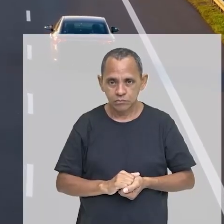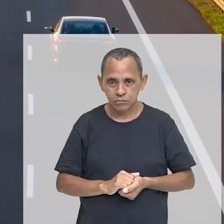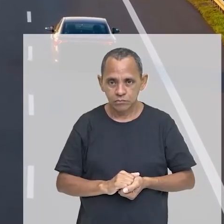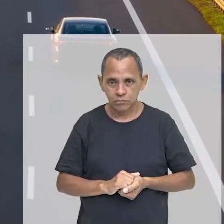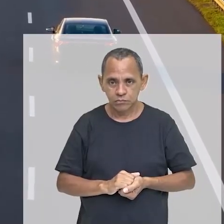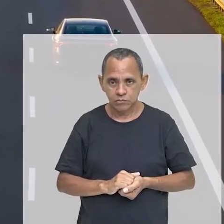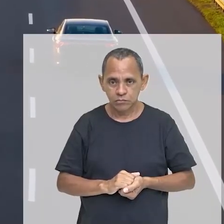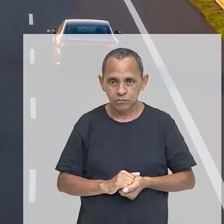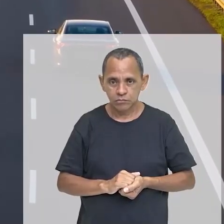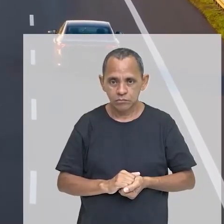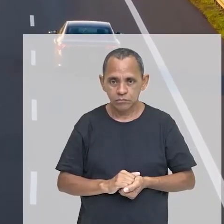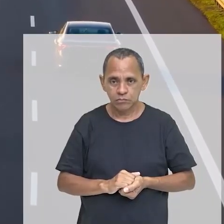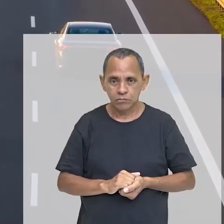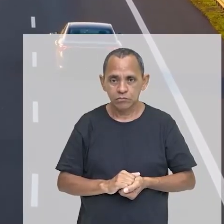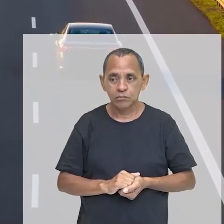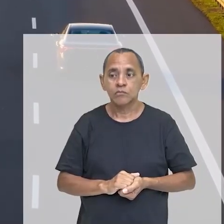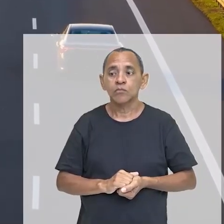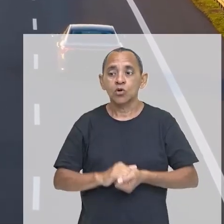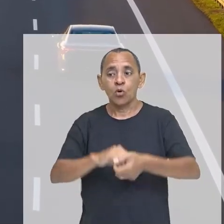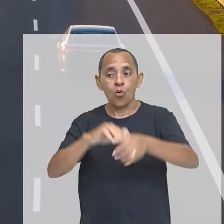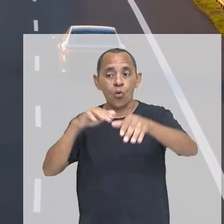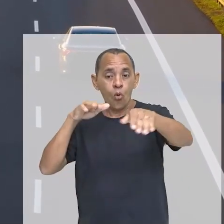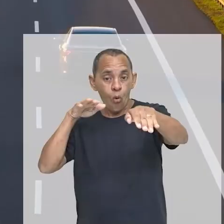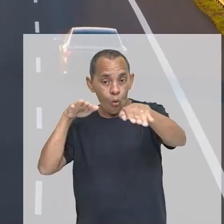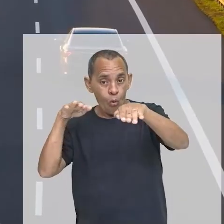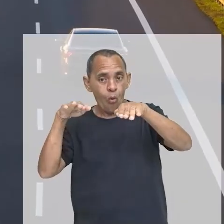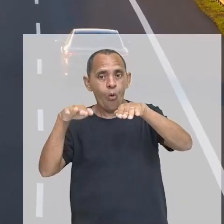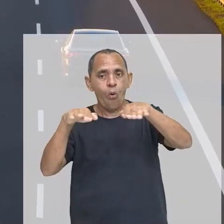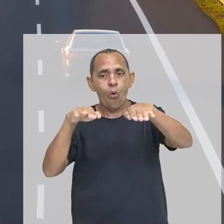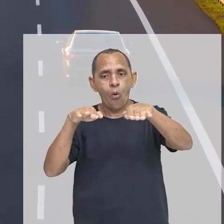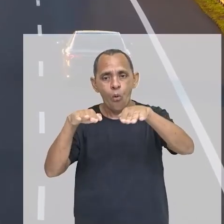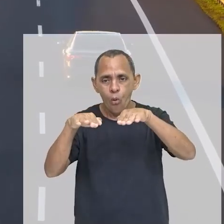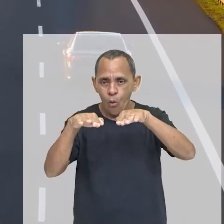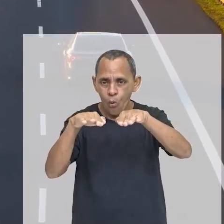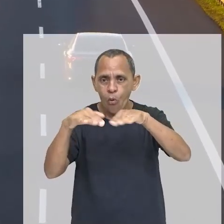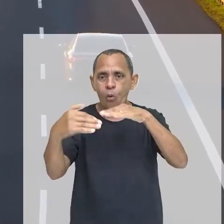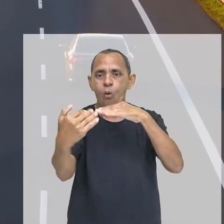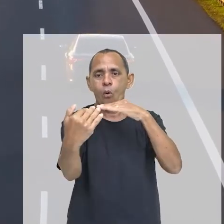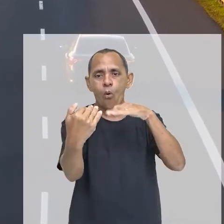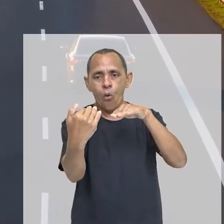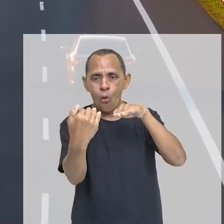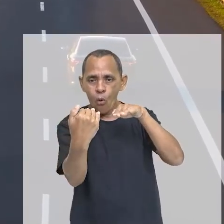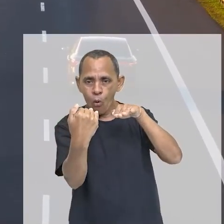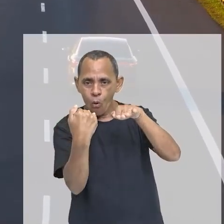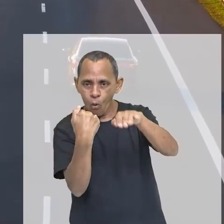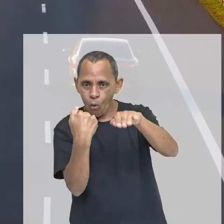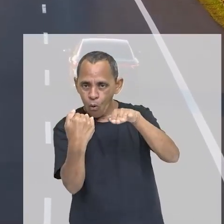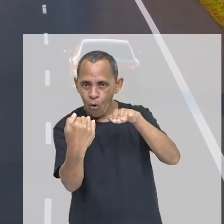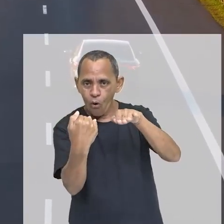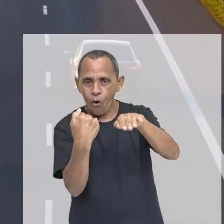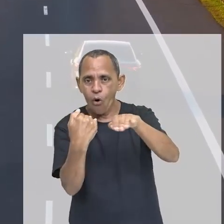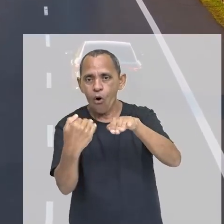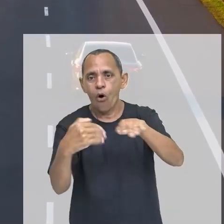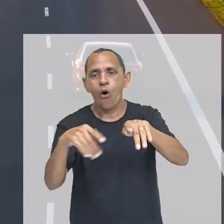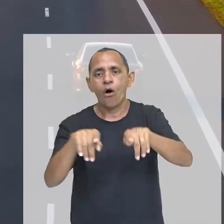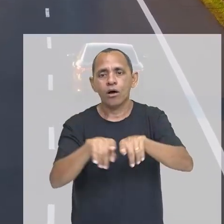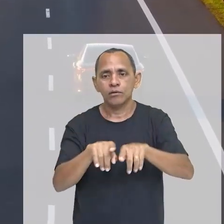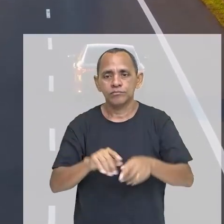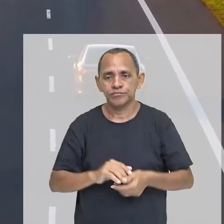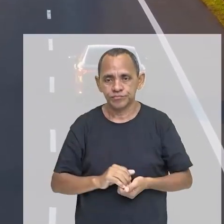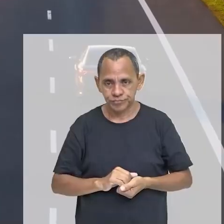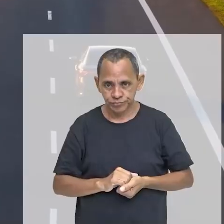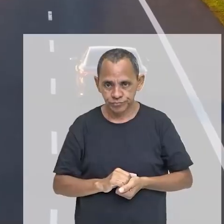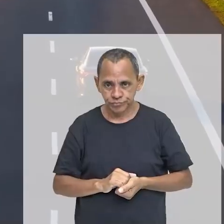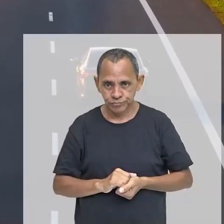Highway. Rodovia. Autoestrada. Rodovia. Autoestrada.